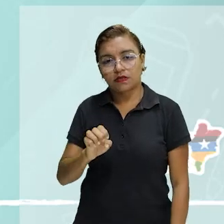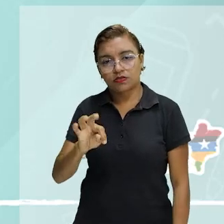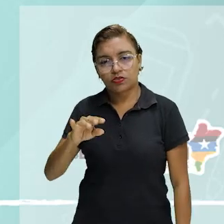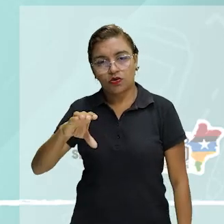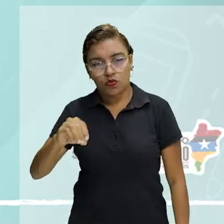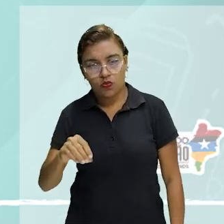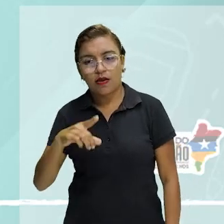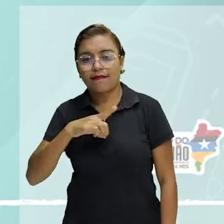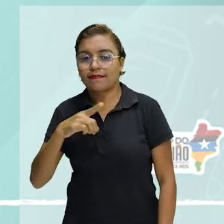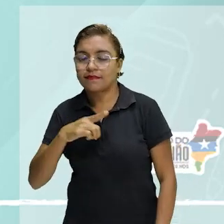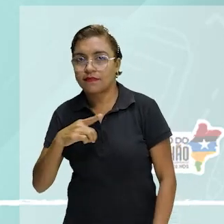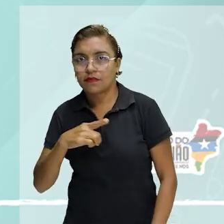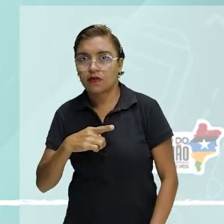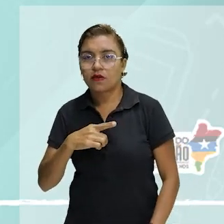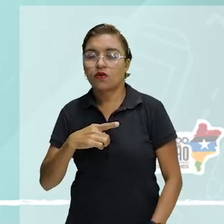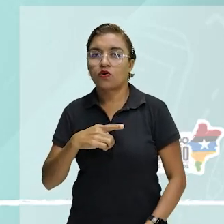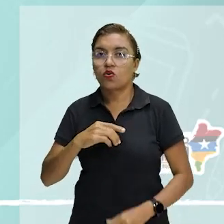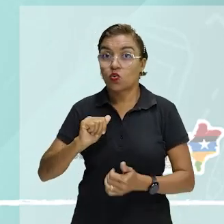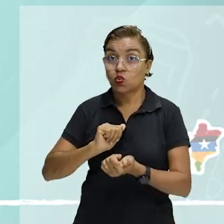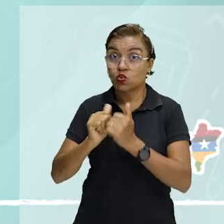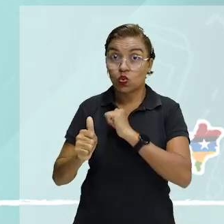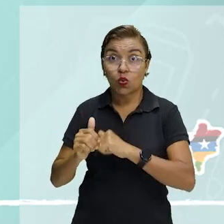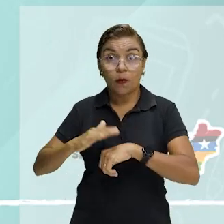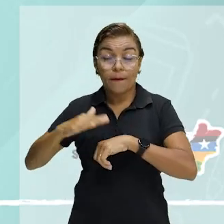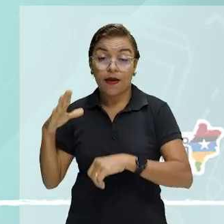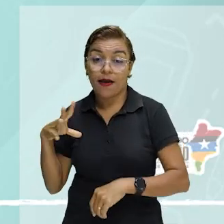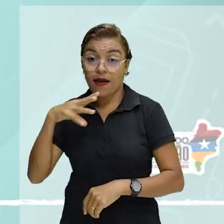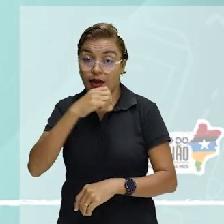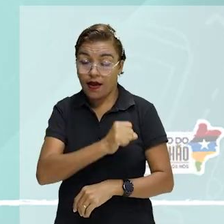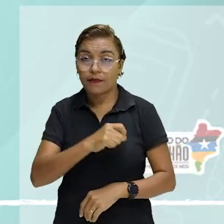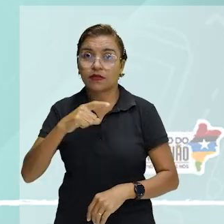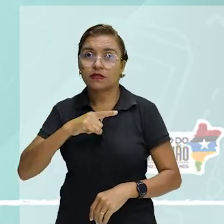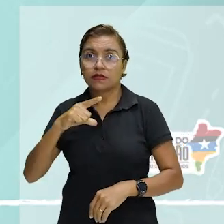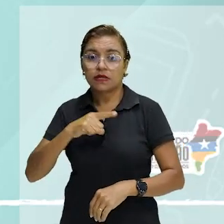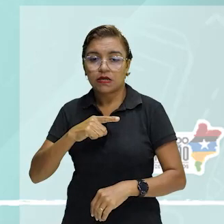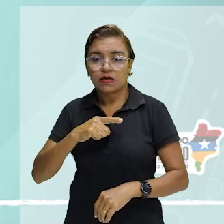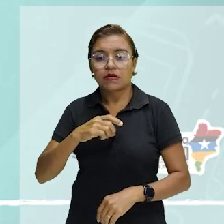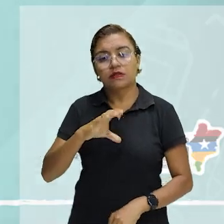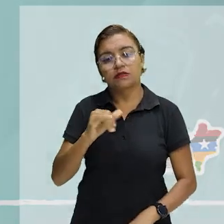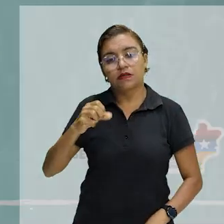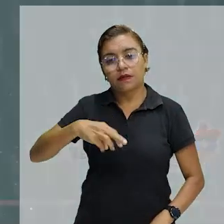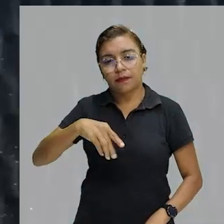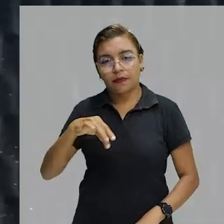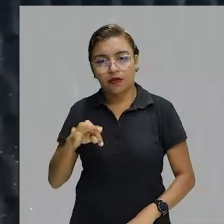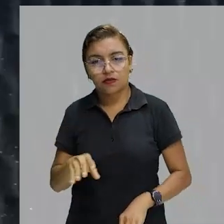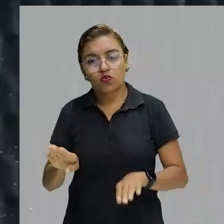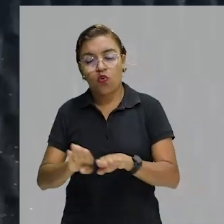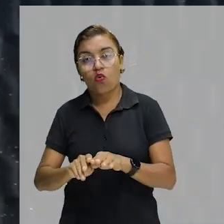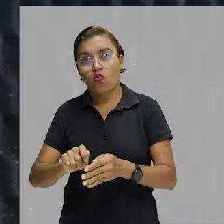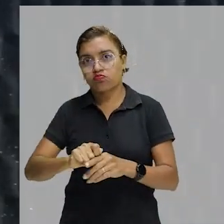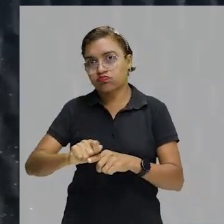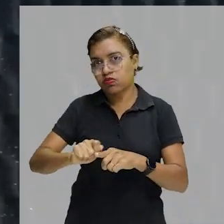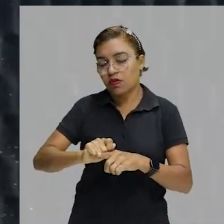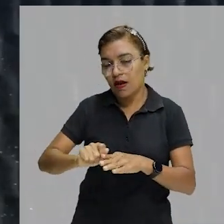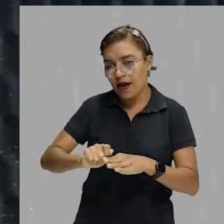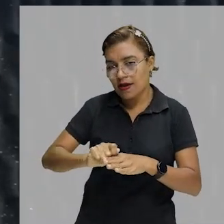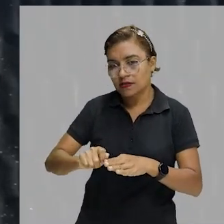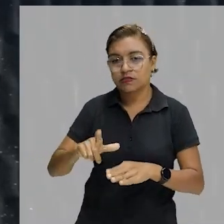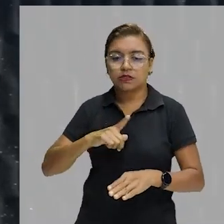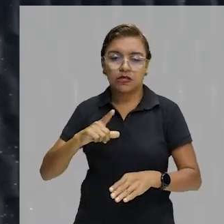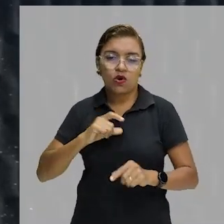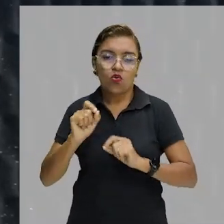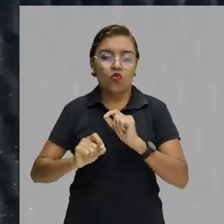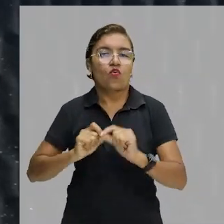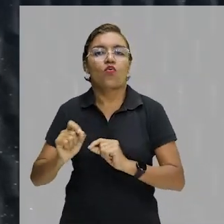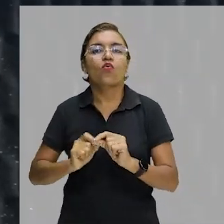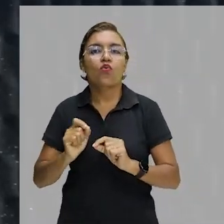que favorece o jogo mais rápido e pode ser composto por cimento ou por piso emborrachado. As quadras das disputas olímpicas eram